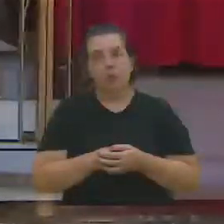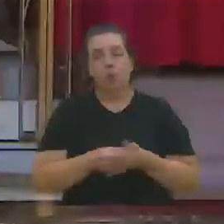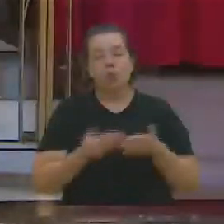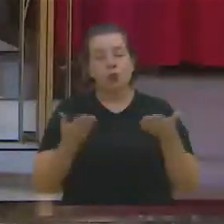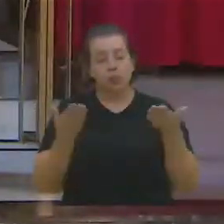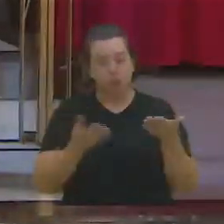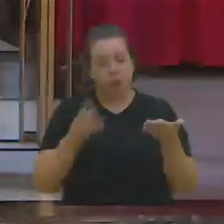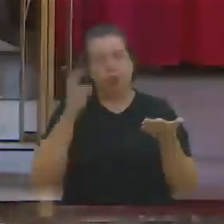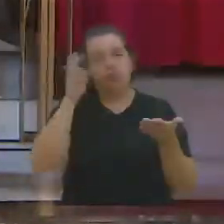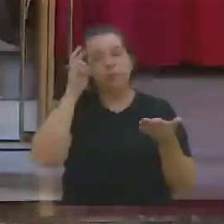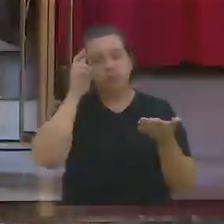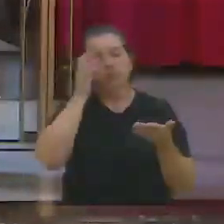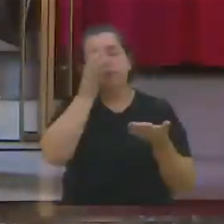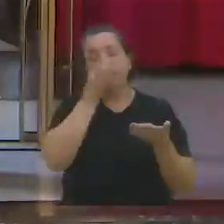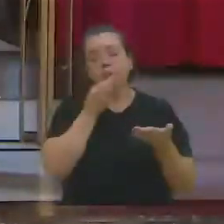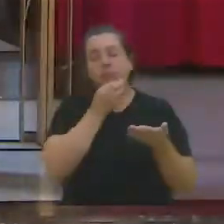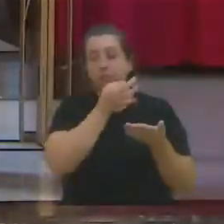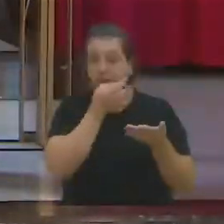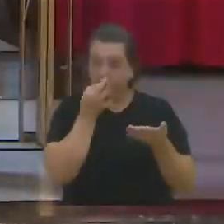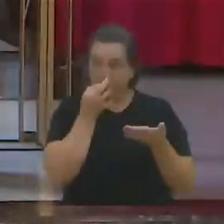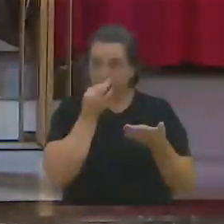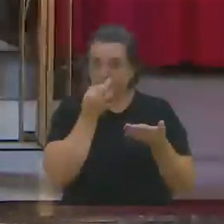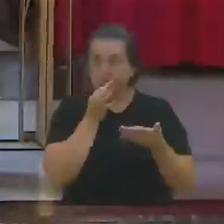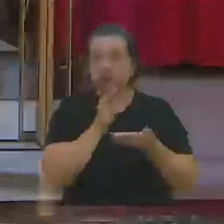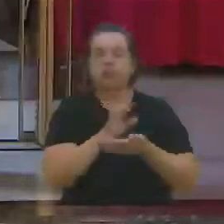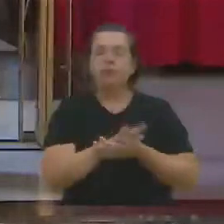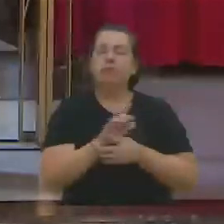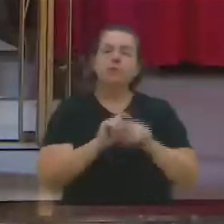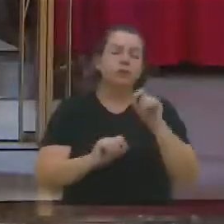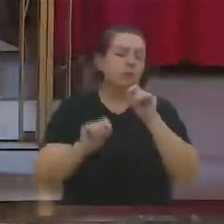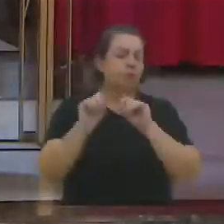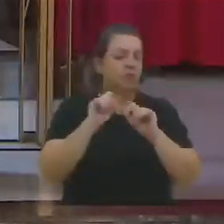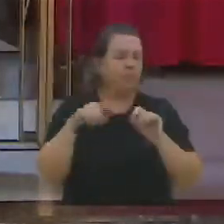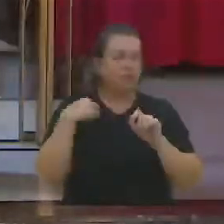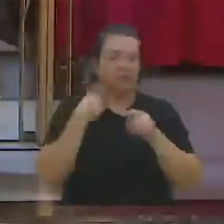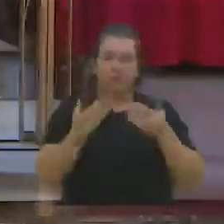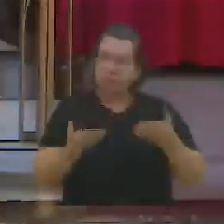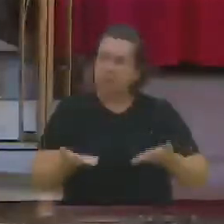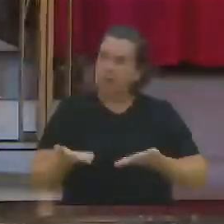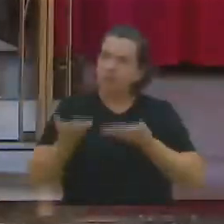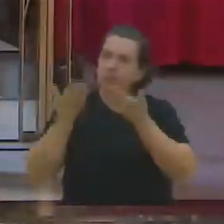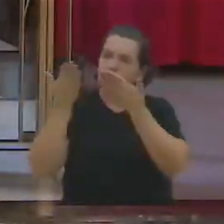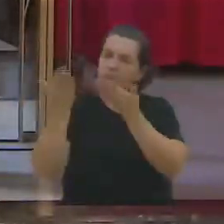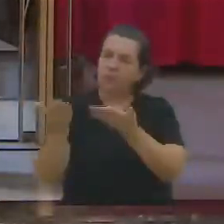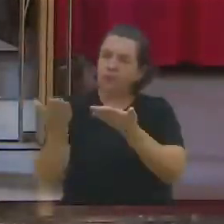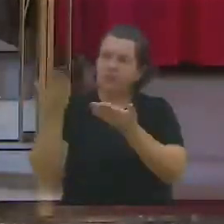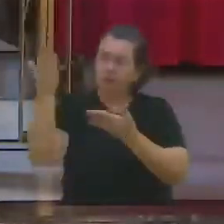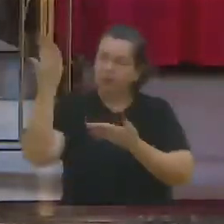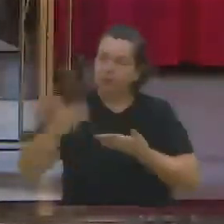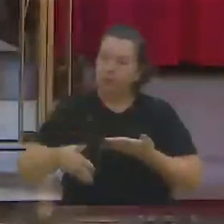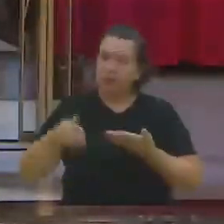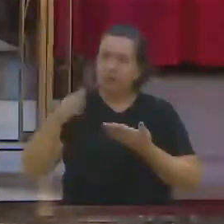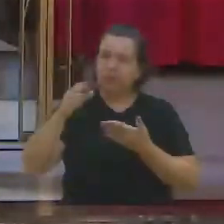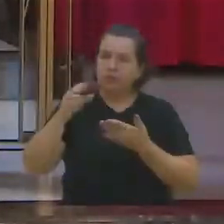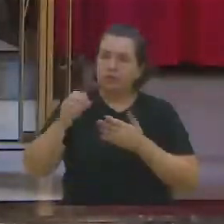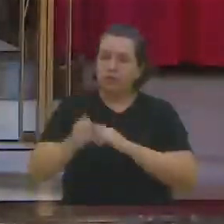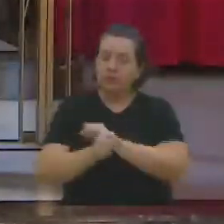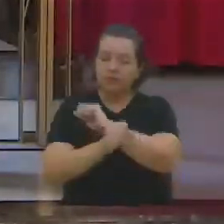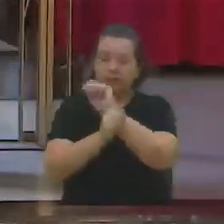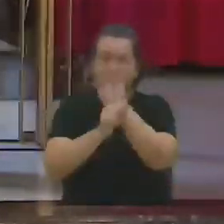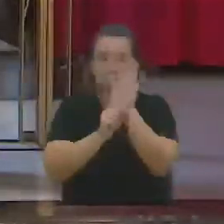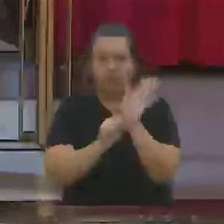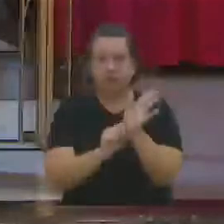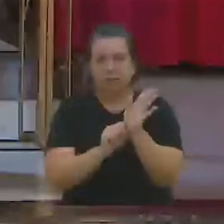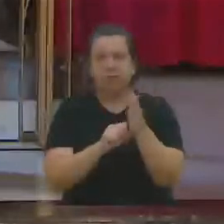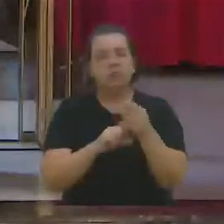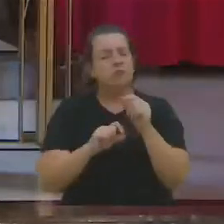quinta Eucarística, o que nós viemos trazer diante do Santíssimo